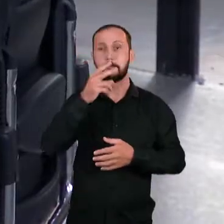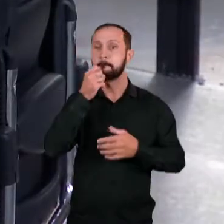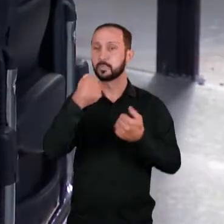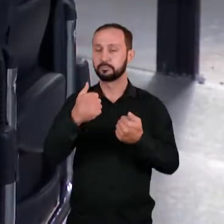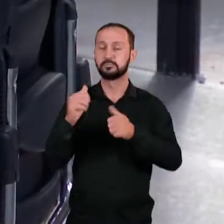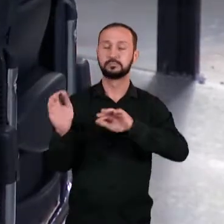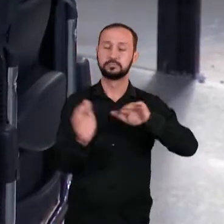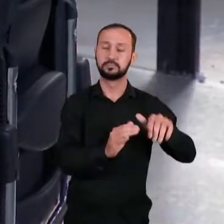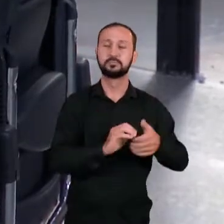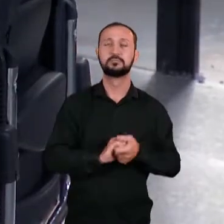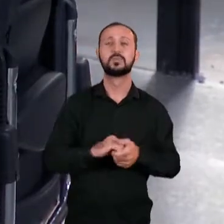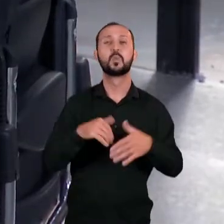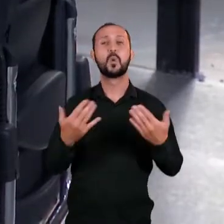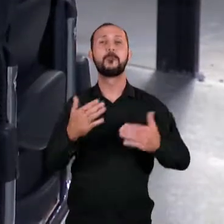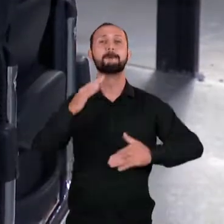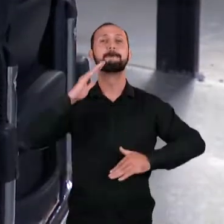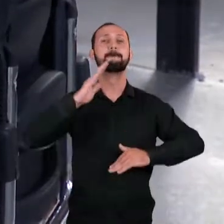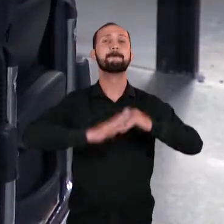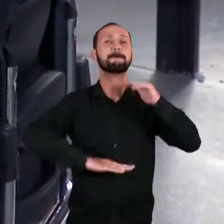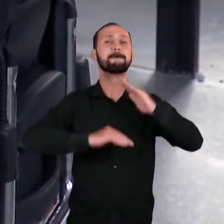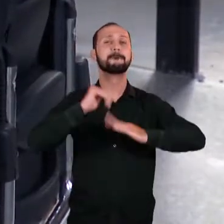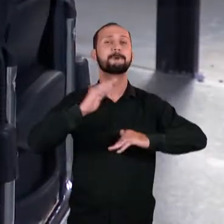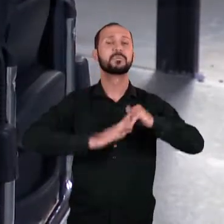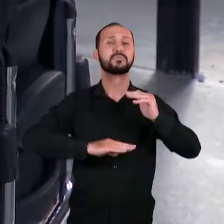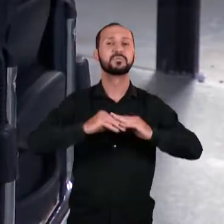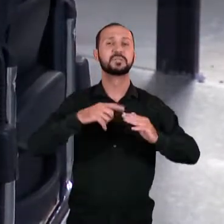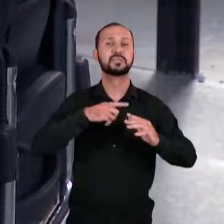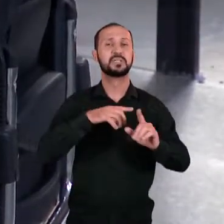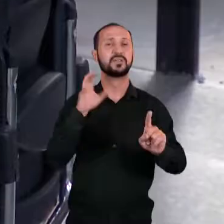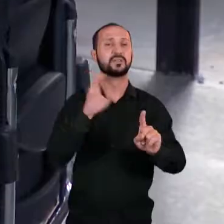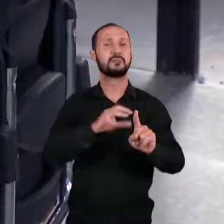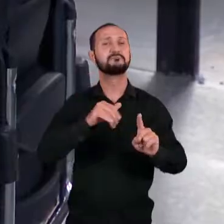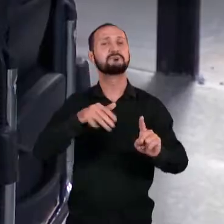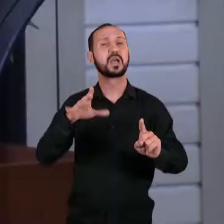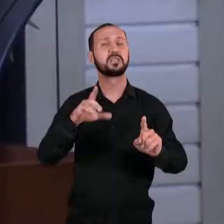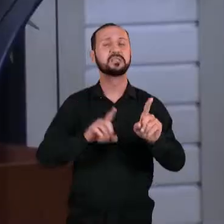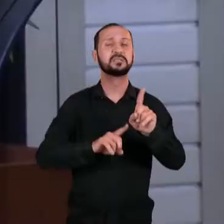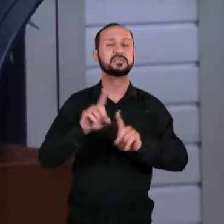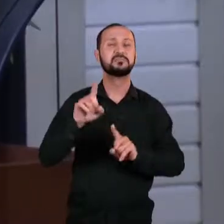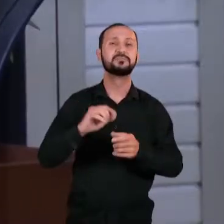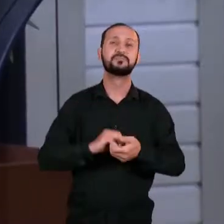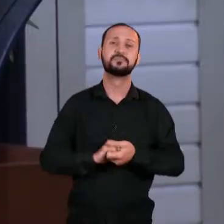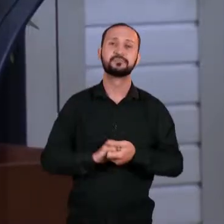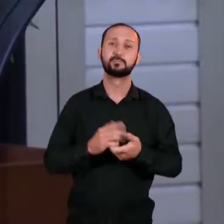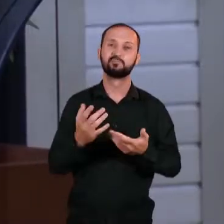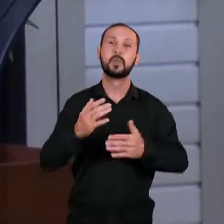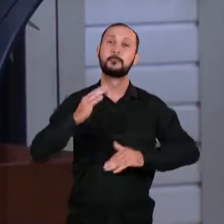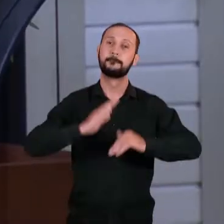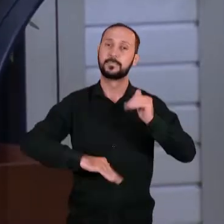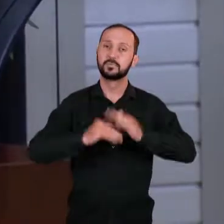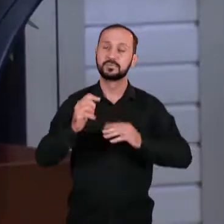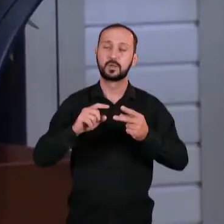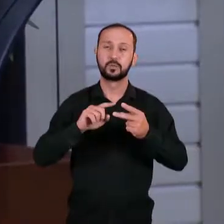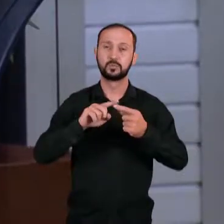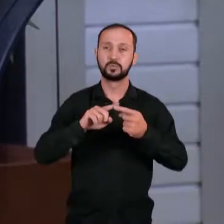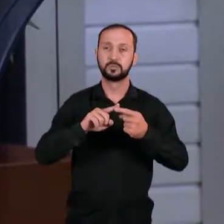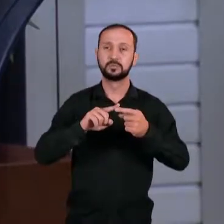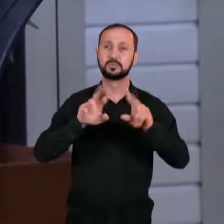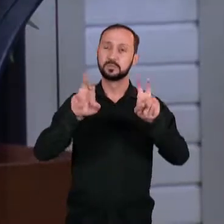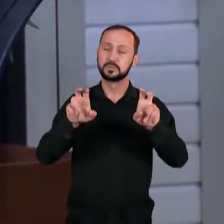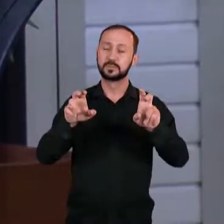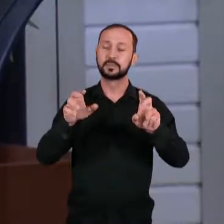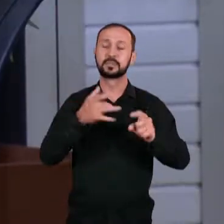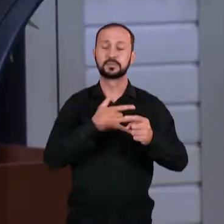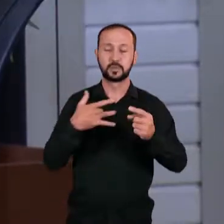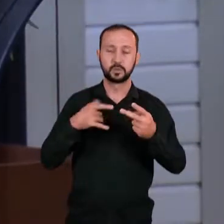E tem algum tipo de profissão que tem mais desencadeado essa crise ou não? Então, nos profissionais de saúde tem um nível um pouquinho aumentado,